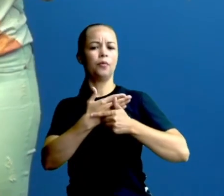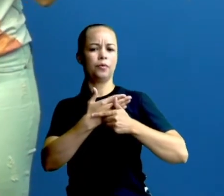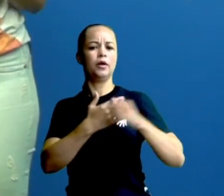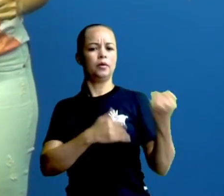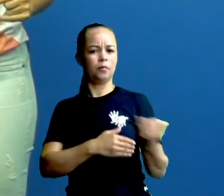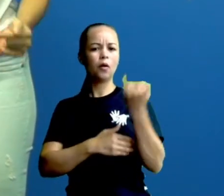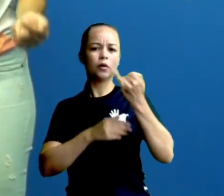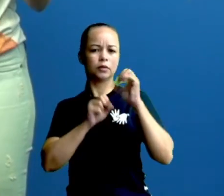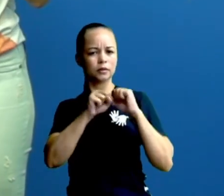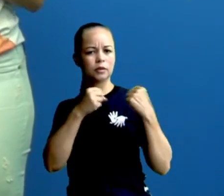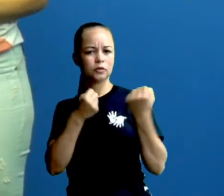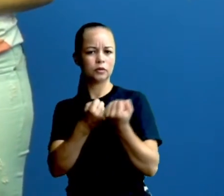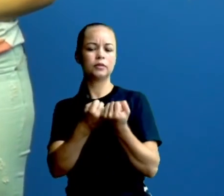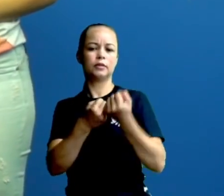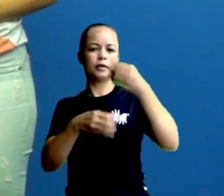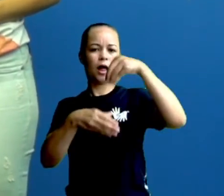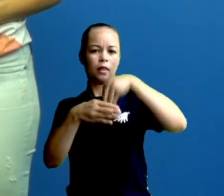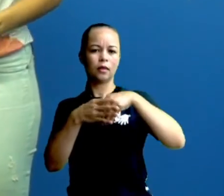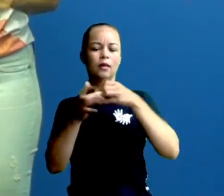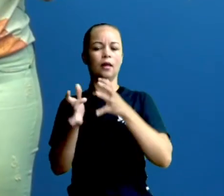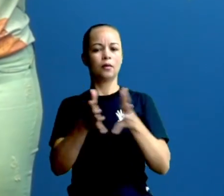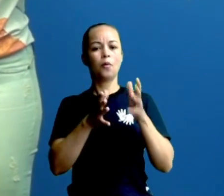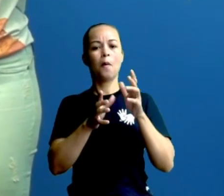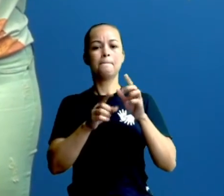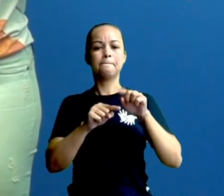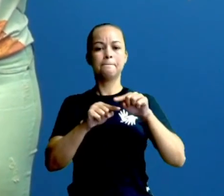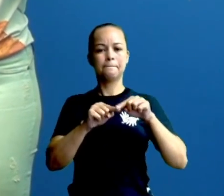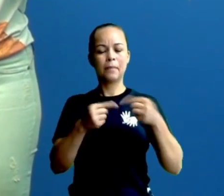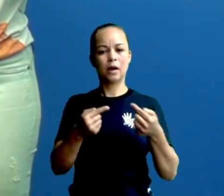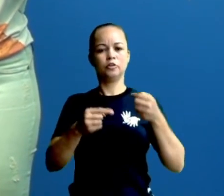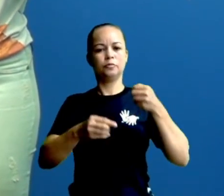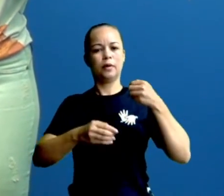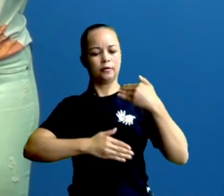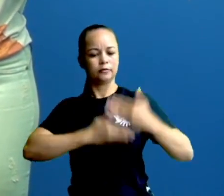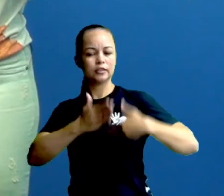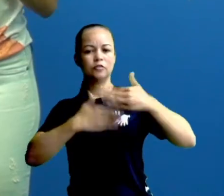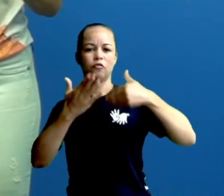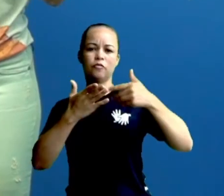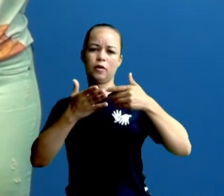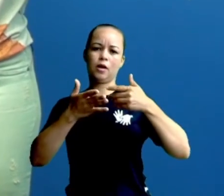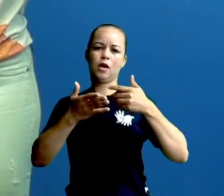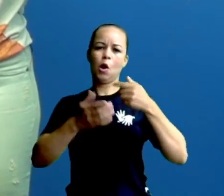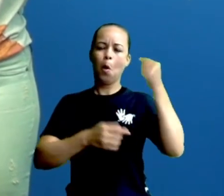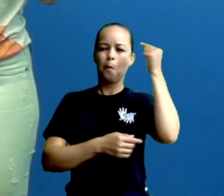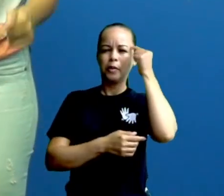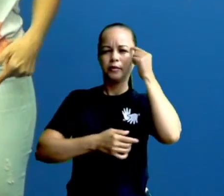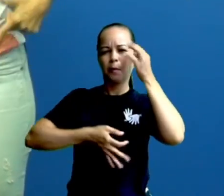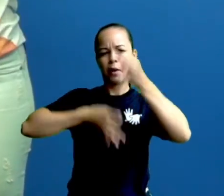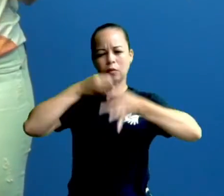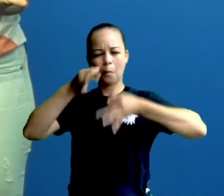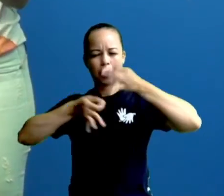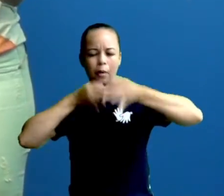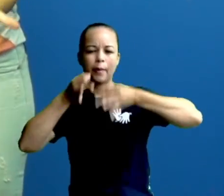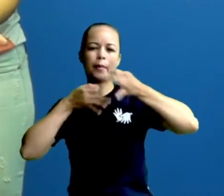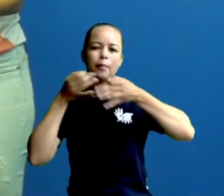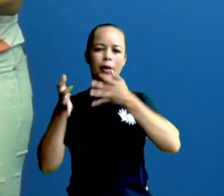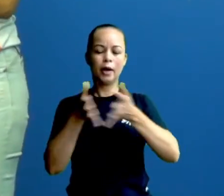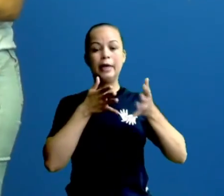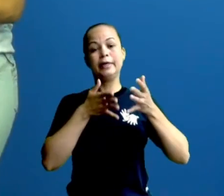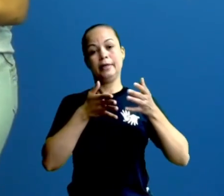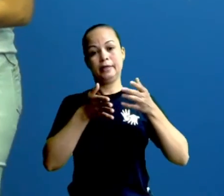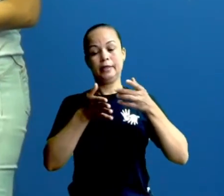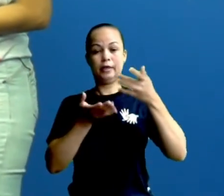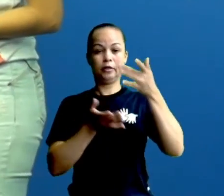sociedade, mas é sobretudo para desenvolver esse pensamento crítico que os historiadores têm que despertar